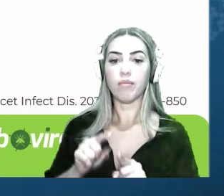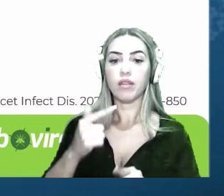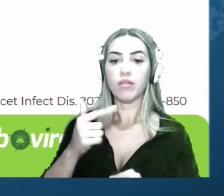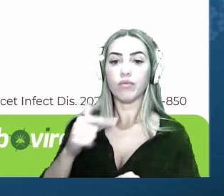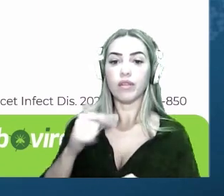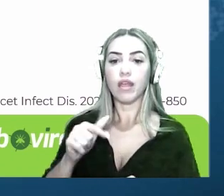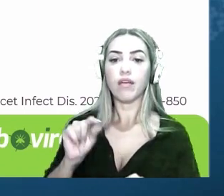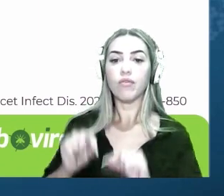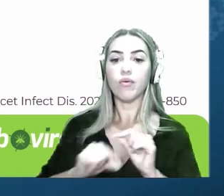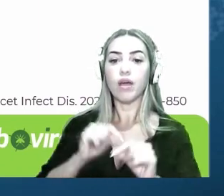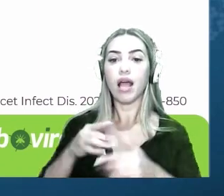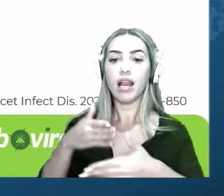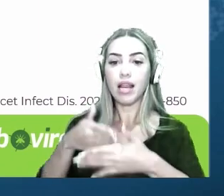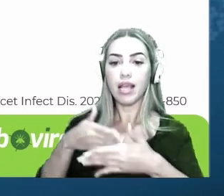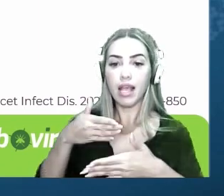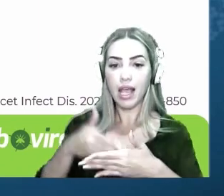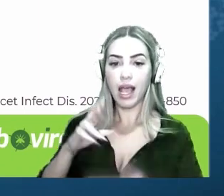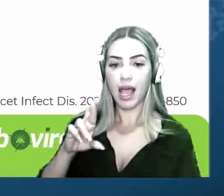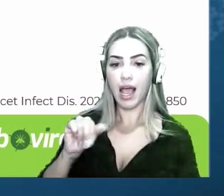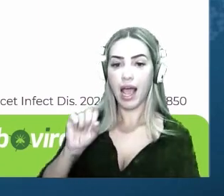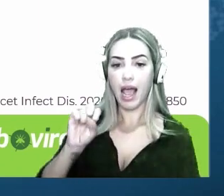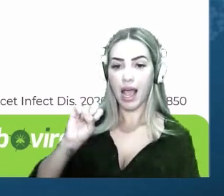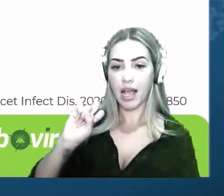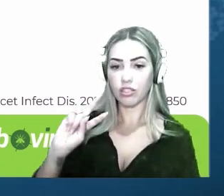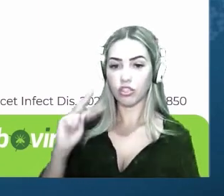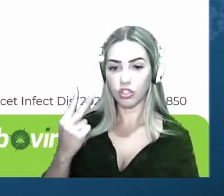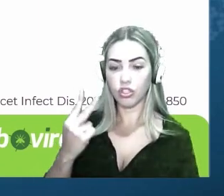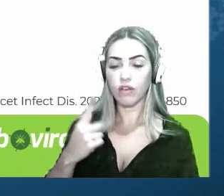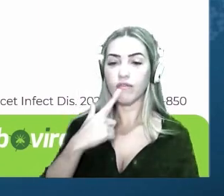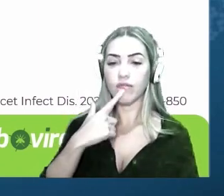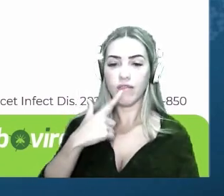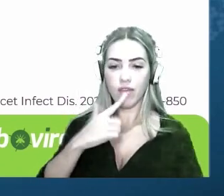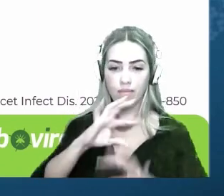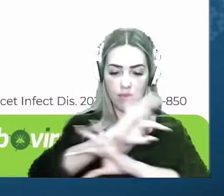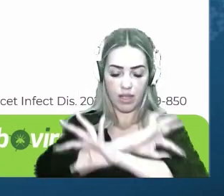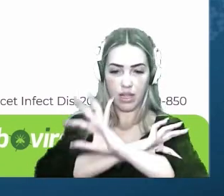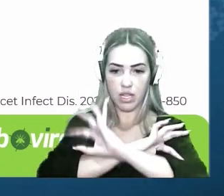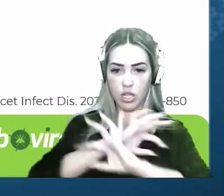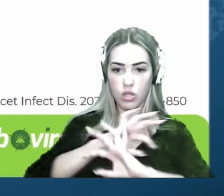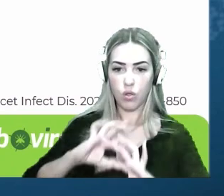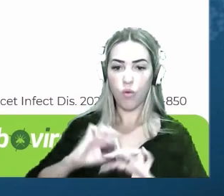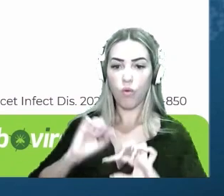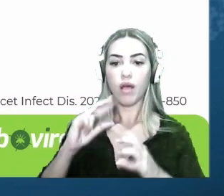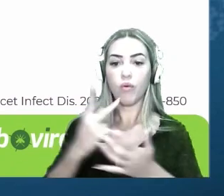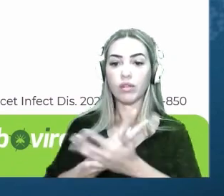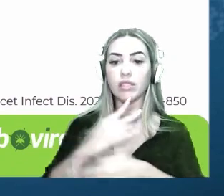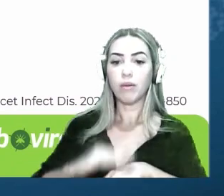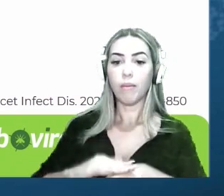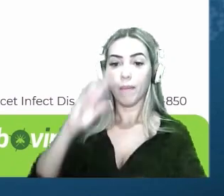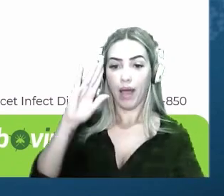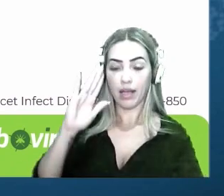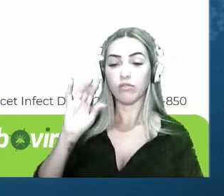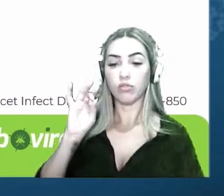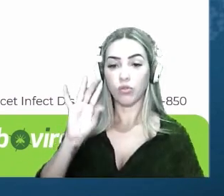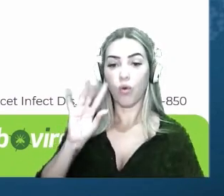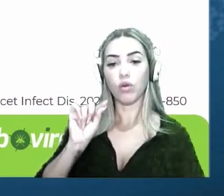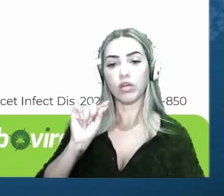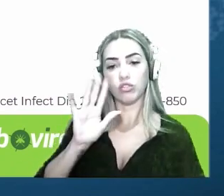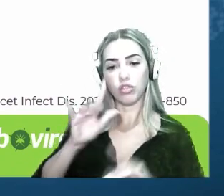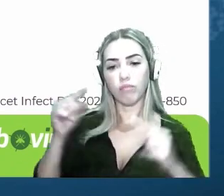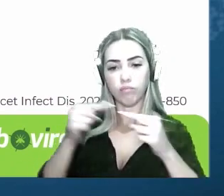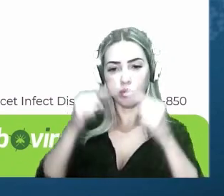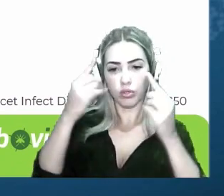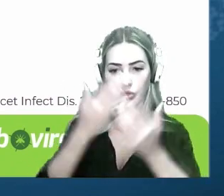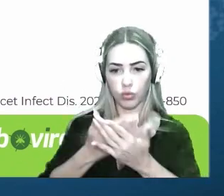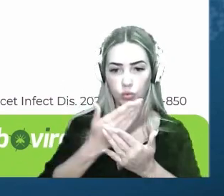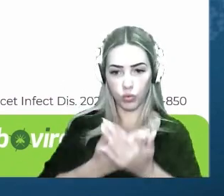autolimitados, rash, né? Então, aquela vermelhidão pelo corpo, foi o evento que mais aconteceu, o que também já era compatível com os estudos que a gente vinha